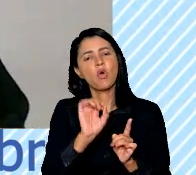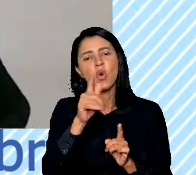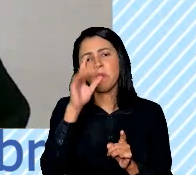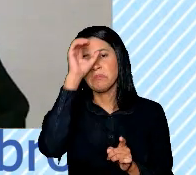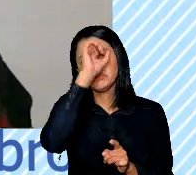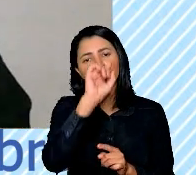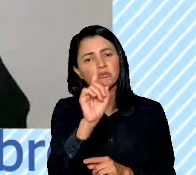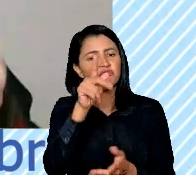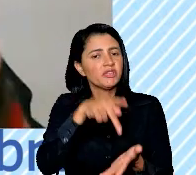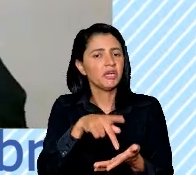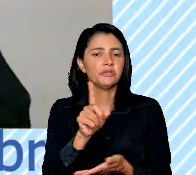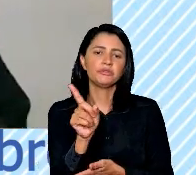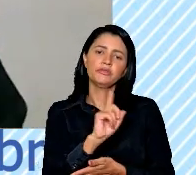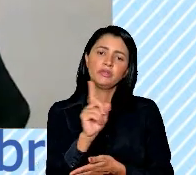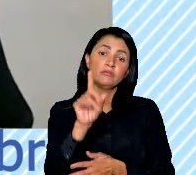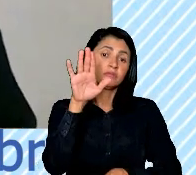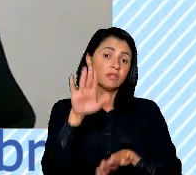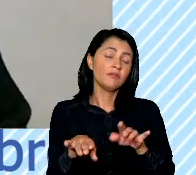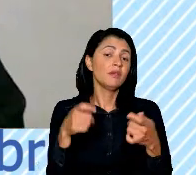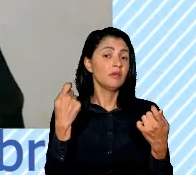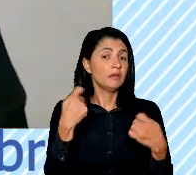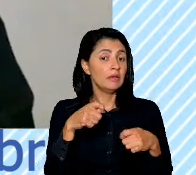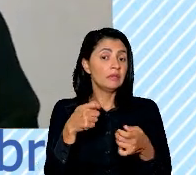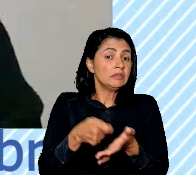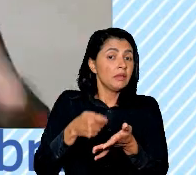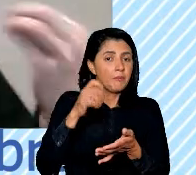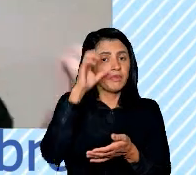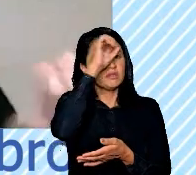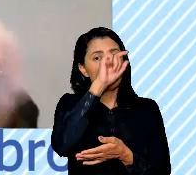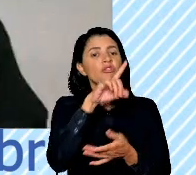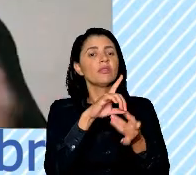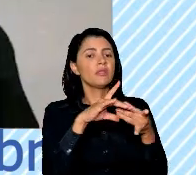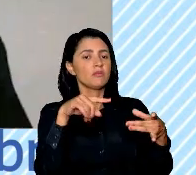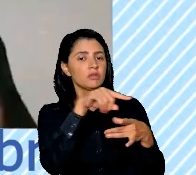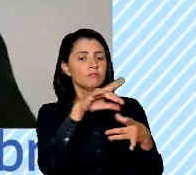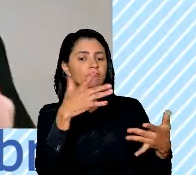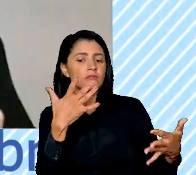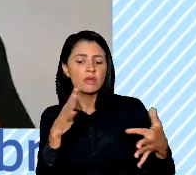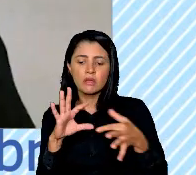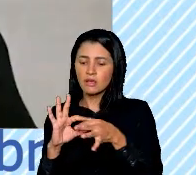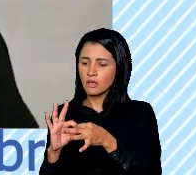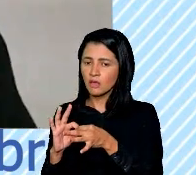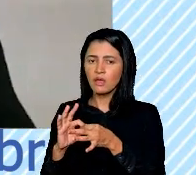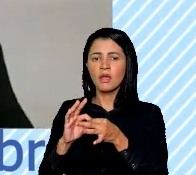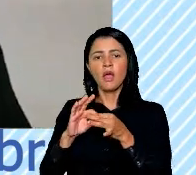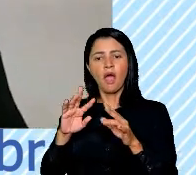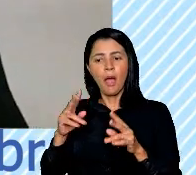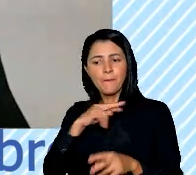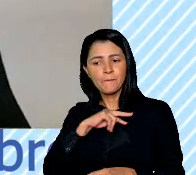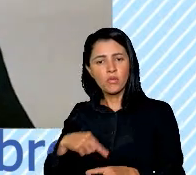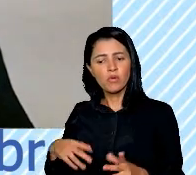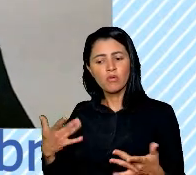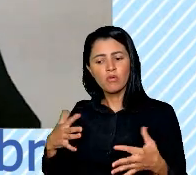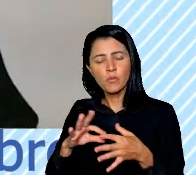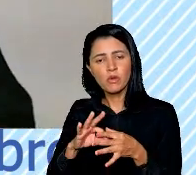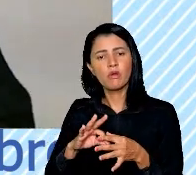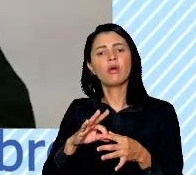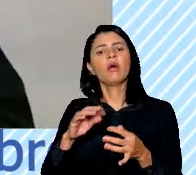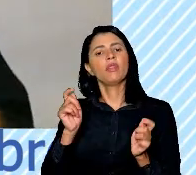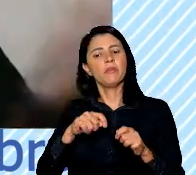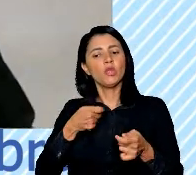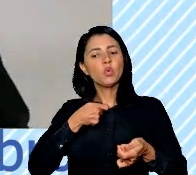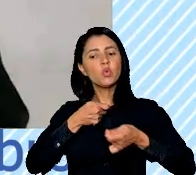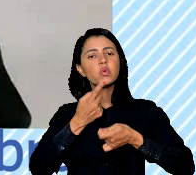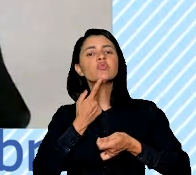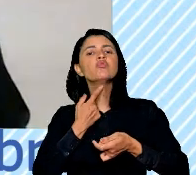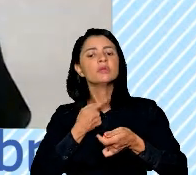aprendamos. Talvez exija um aprendizado, onde a democracia se liga à virtude também da república da autocontenção. Foi uma